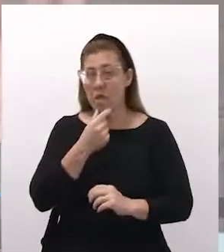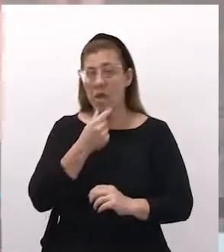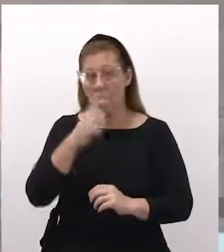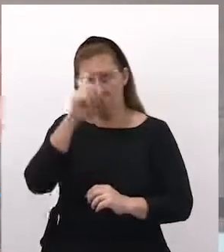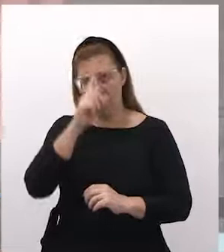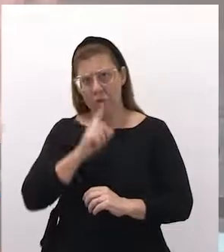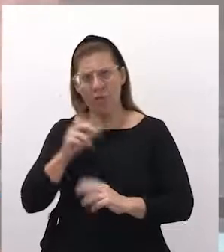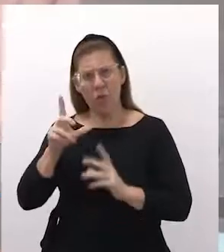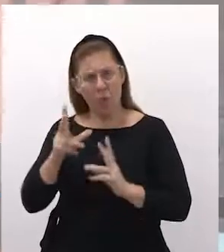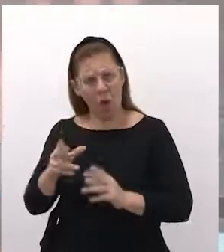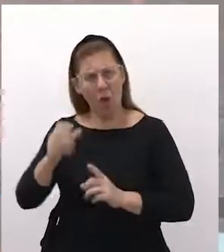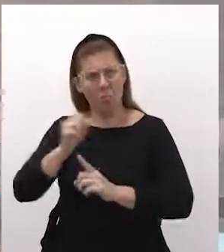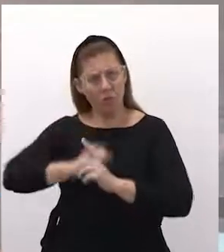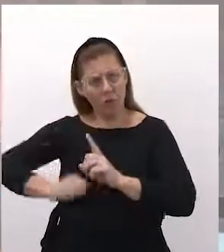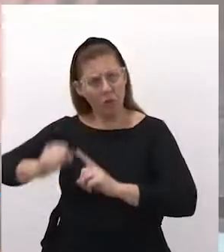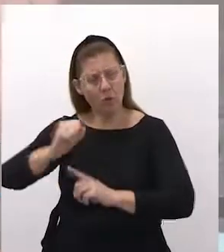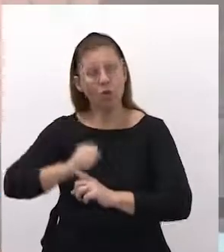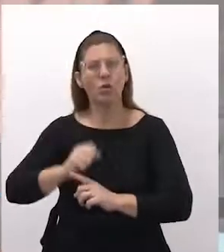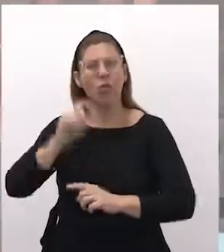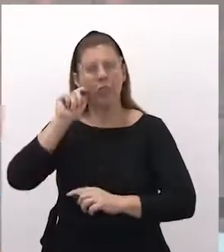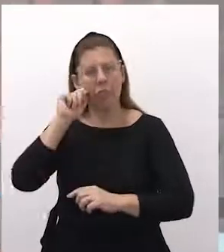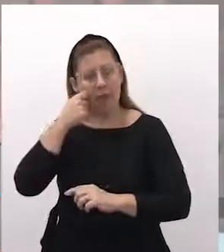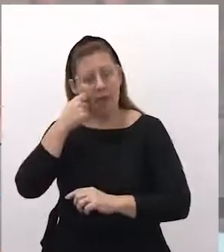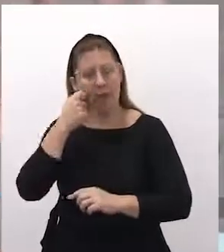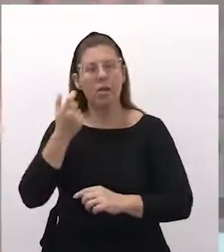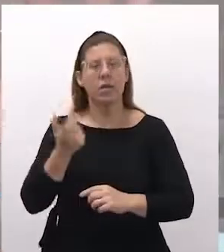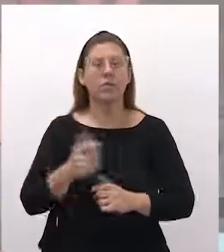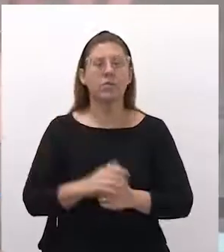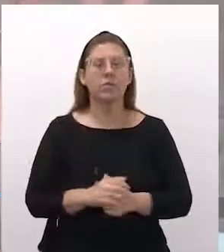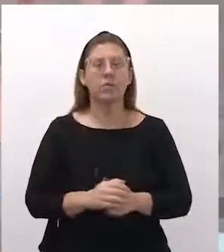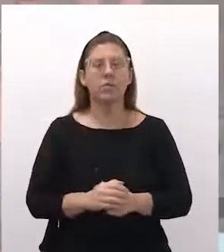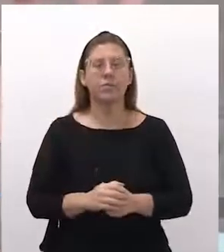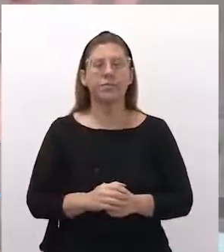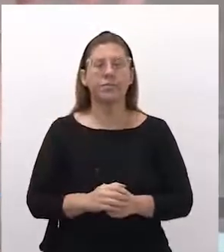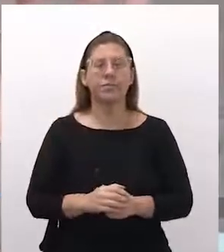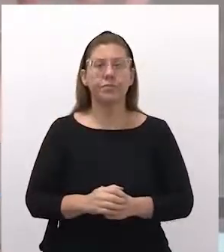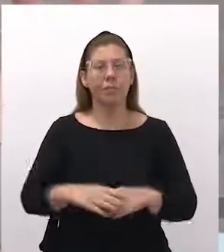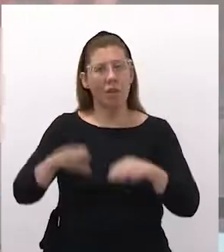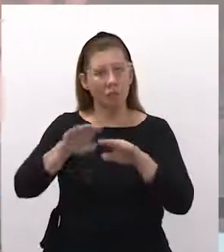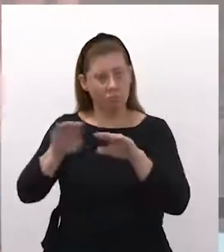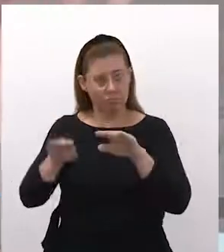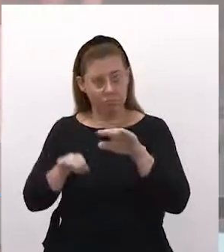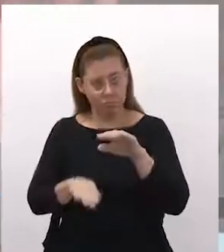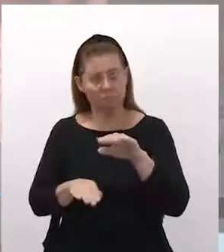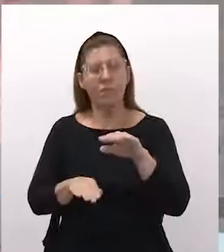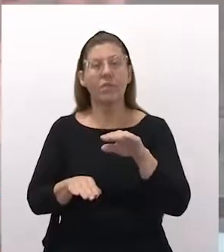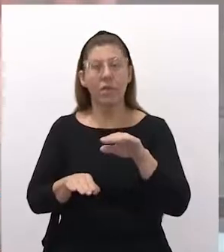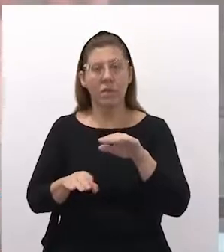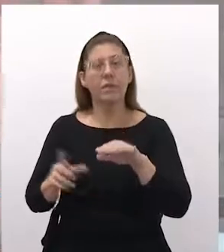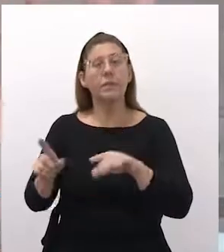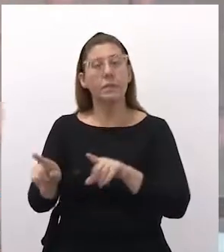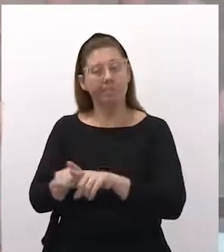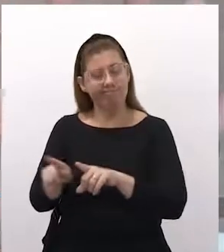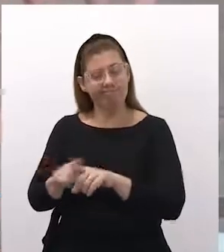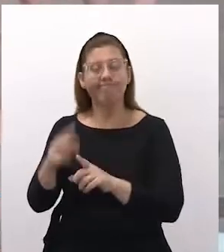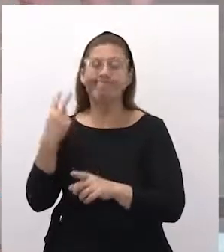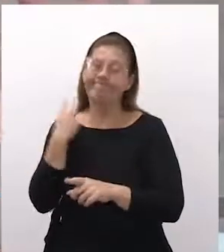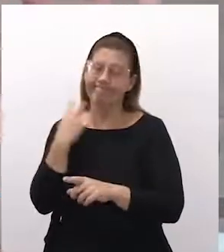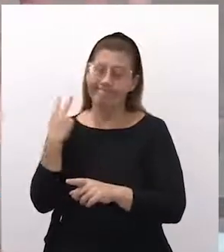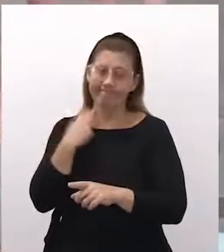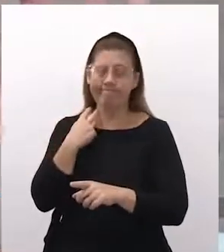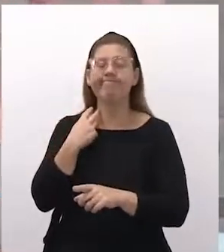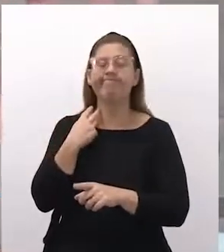perfil socioeconômico, meninos negros e dessas classes mais baixas, eles são as vítimas